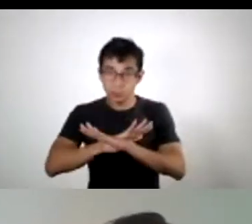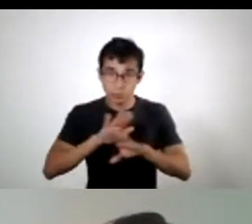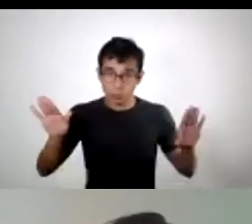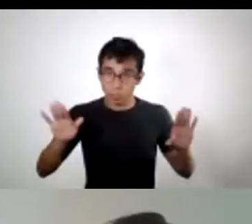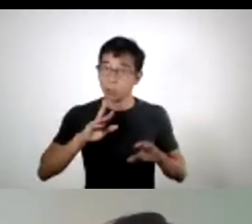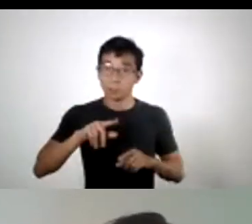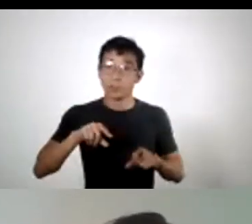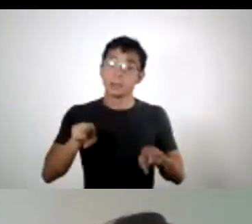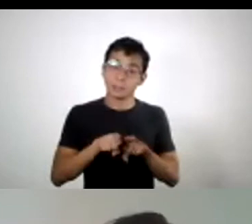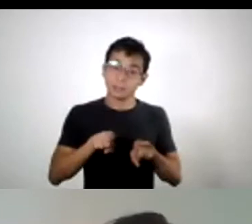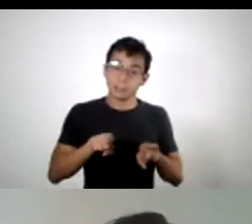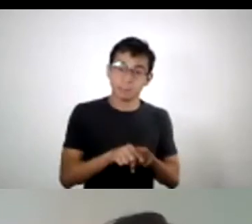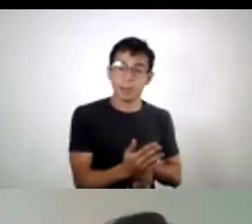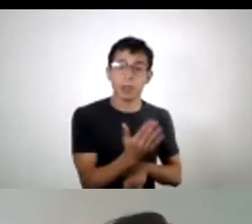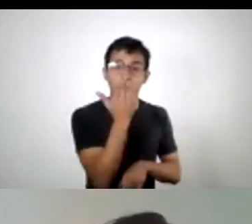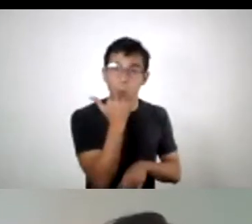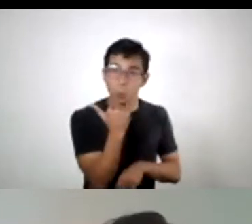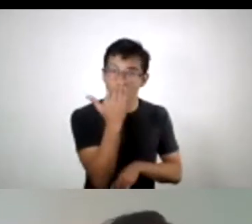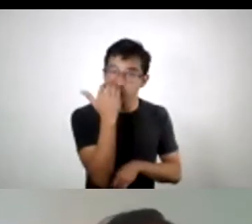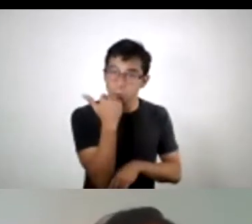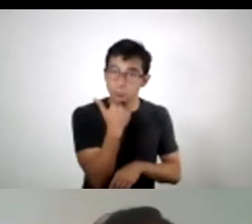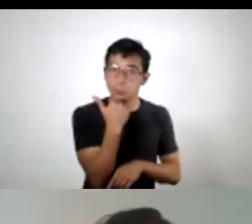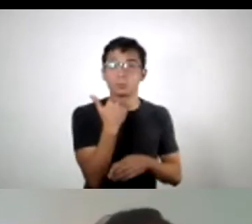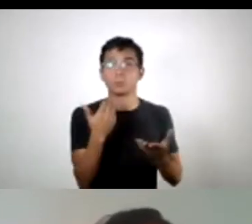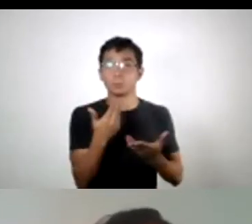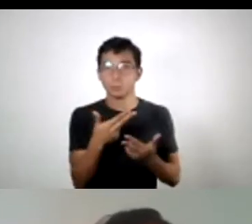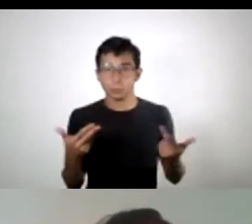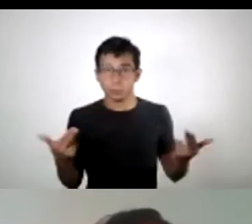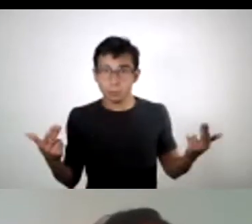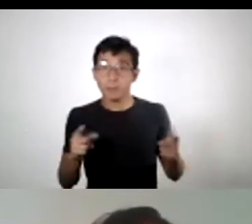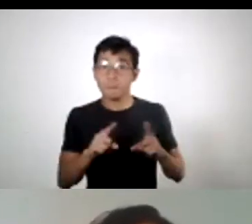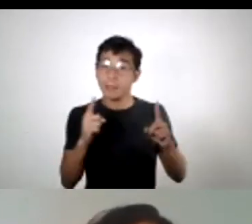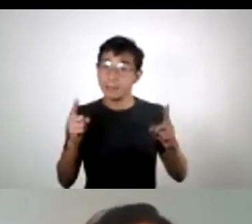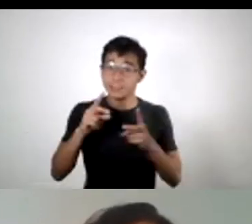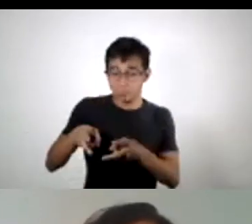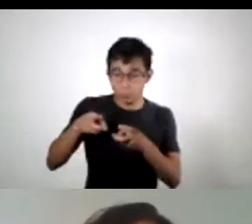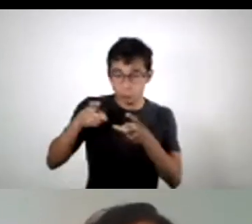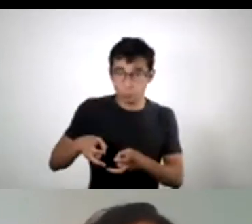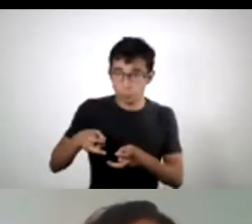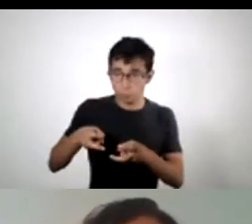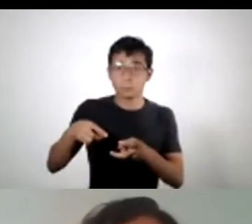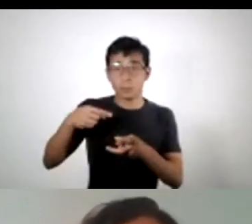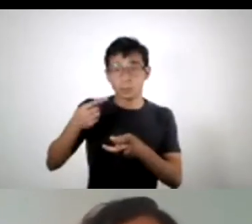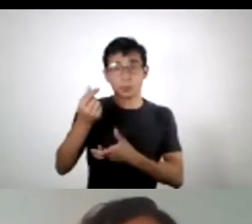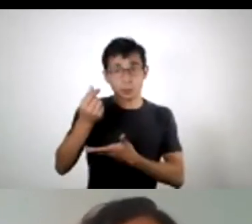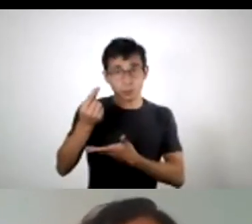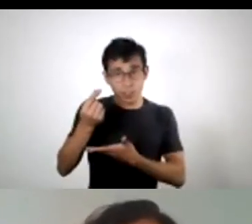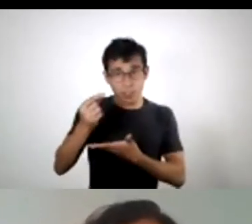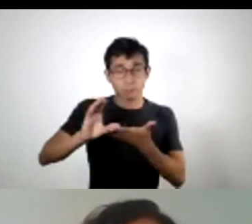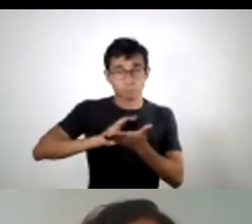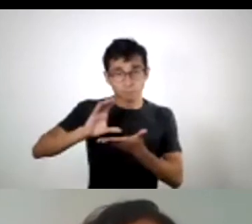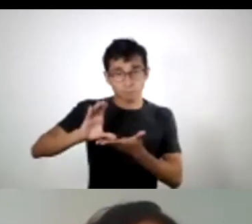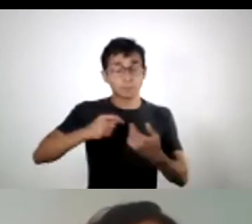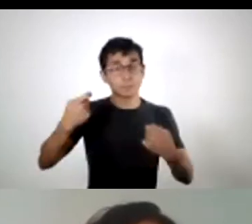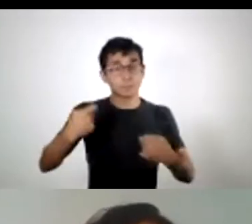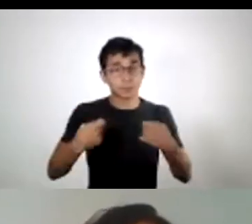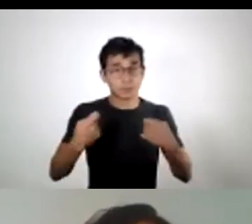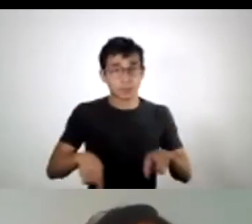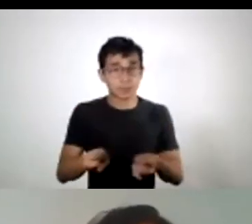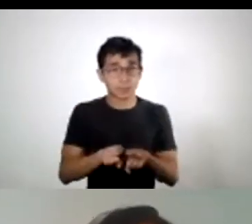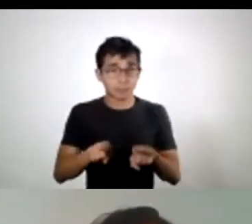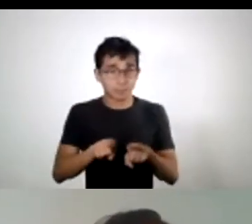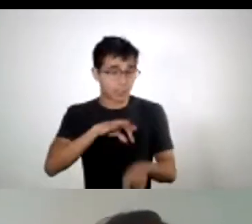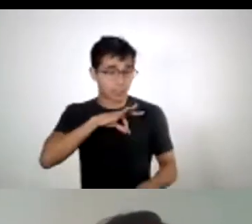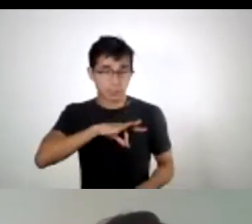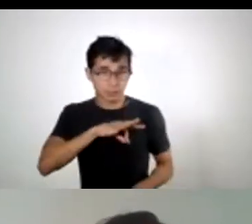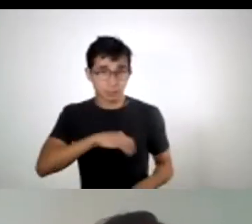mas também as pessoas precisam de geração de renda, né? Então, essas políticas públicas, elas permitiram